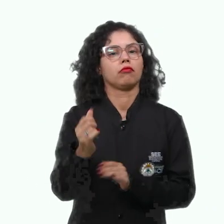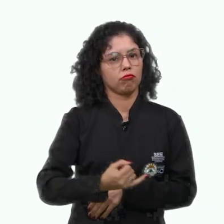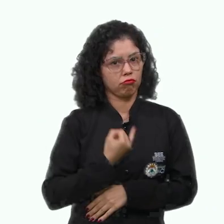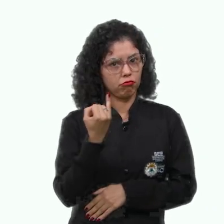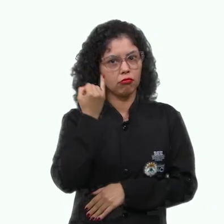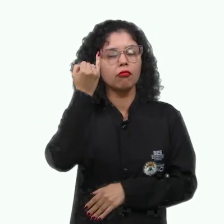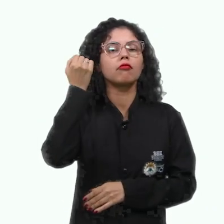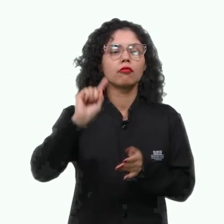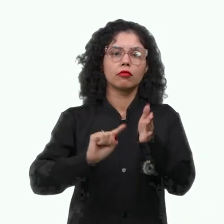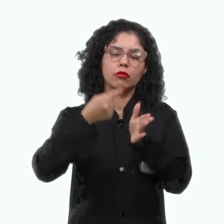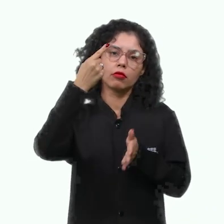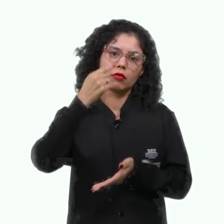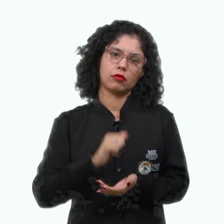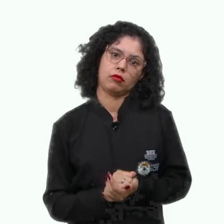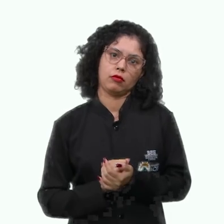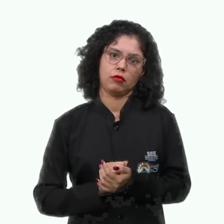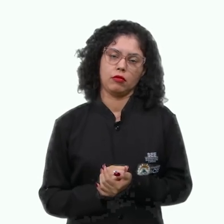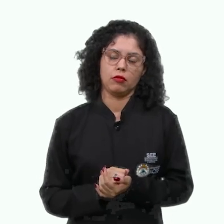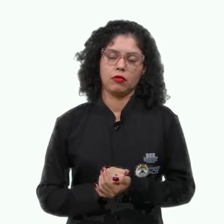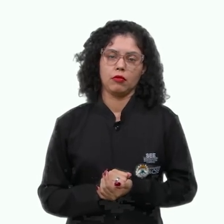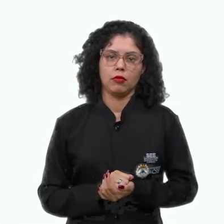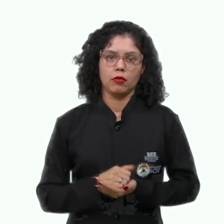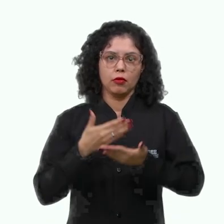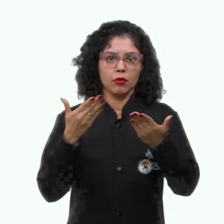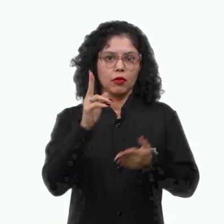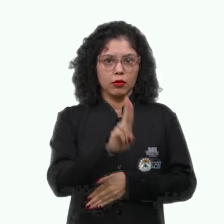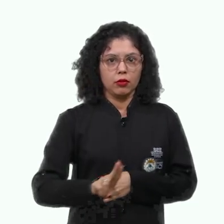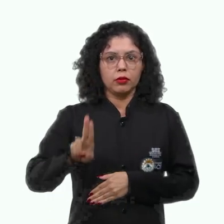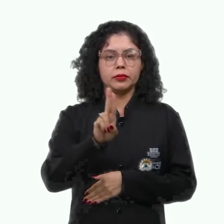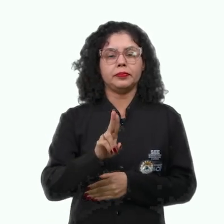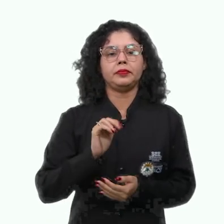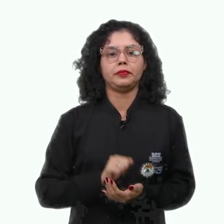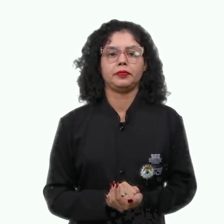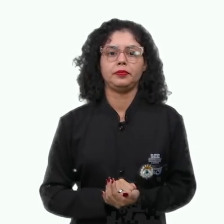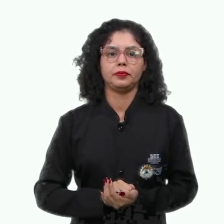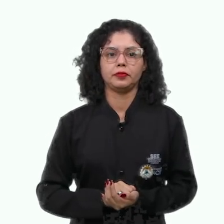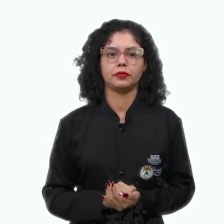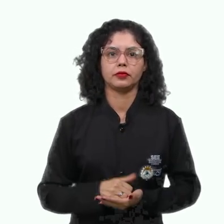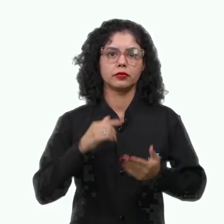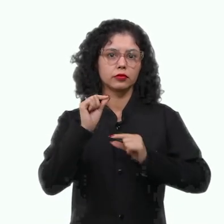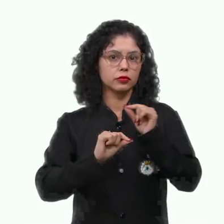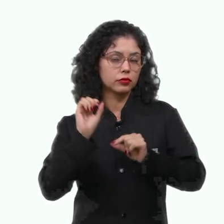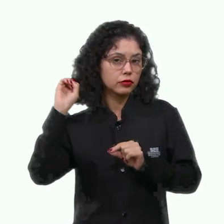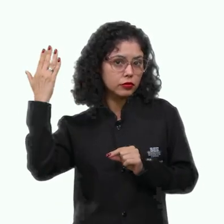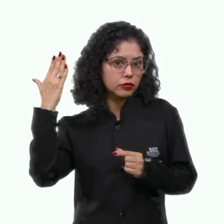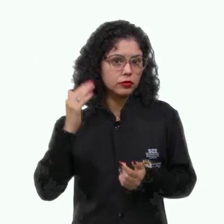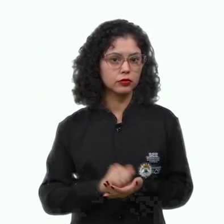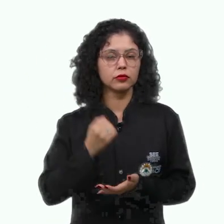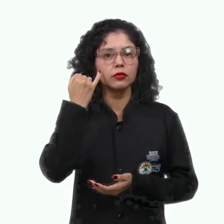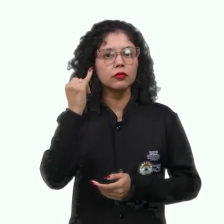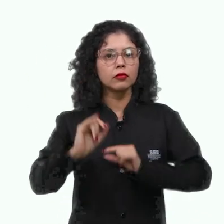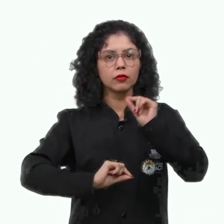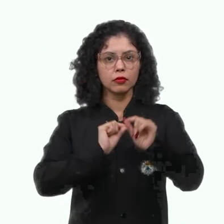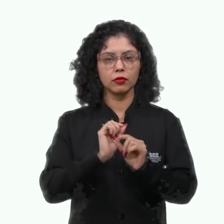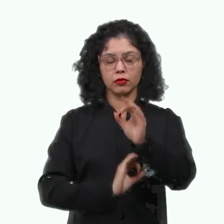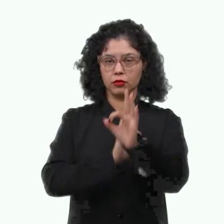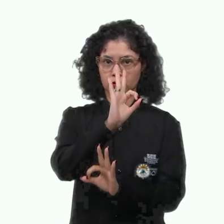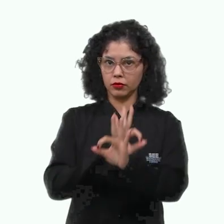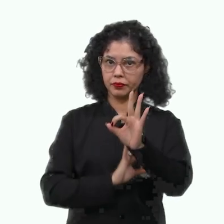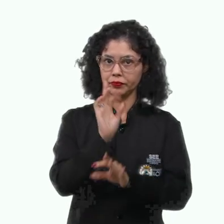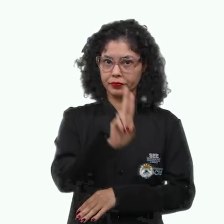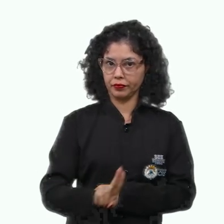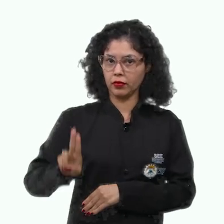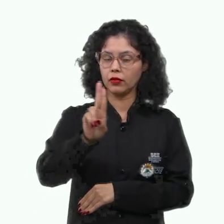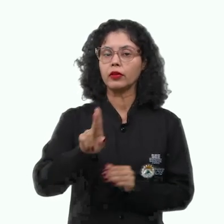Em relação a essa utilização. O que acontece? A ideia aqui é